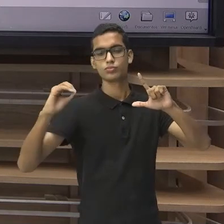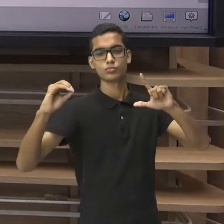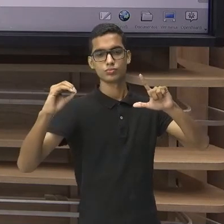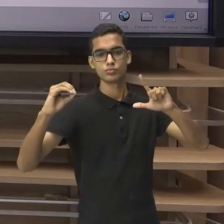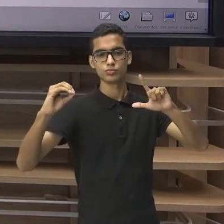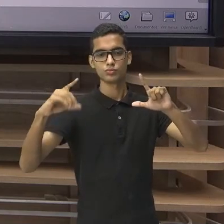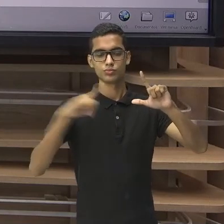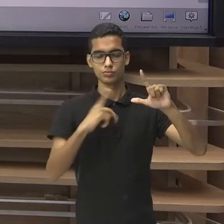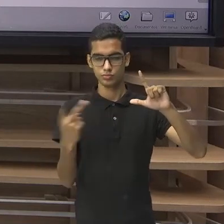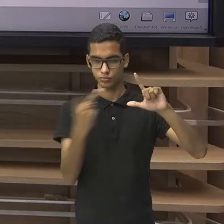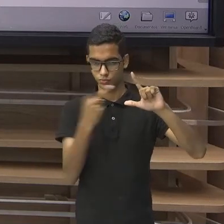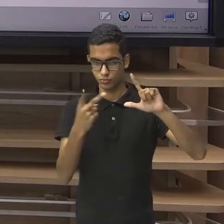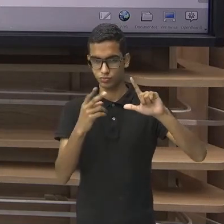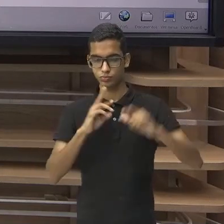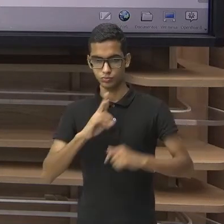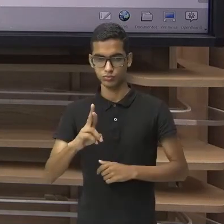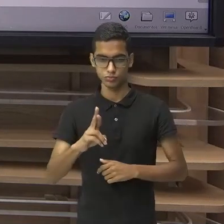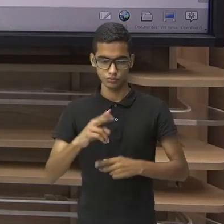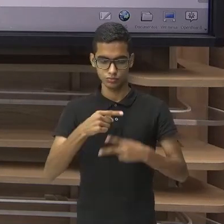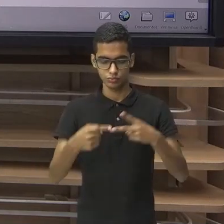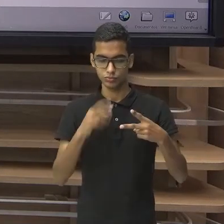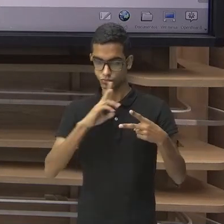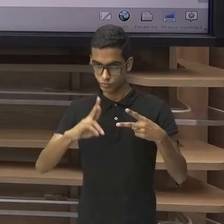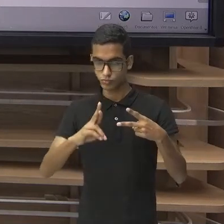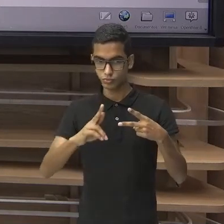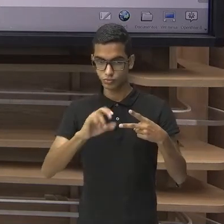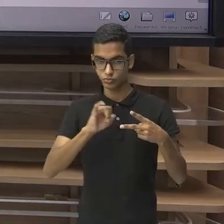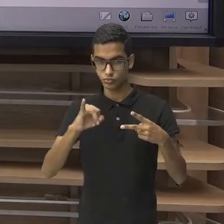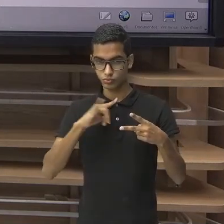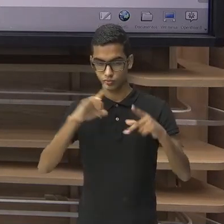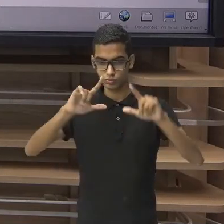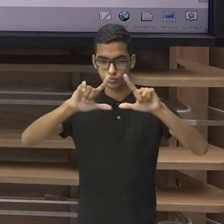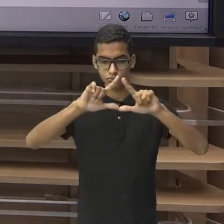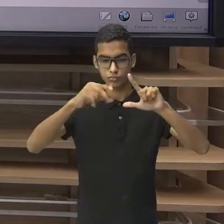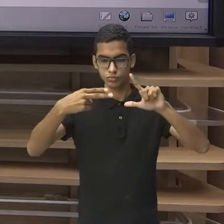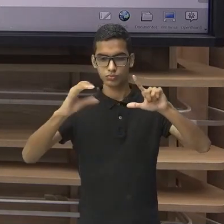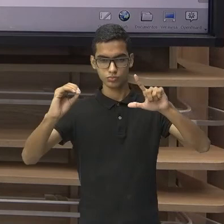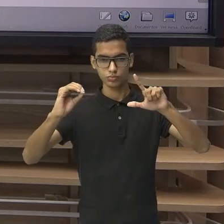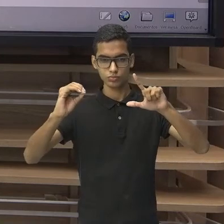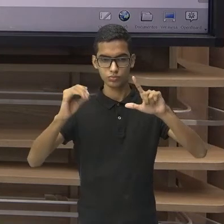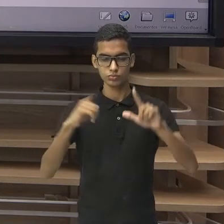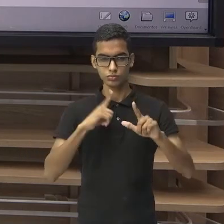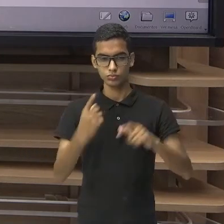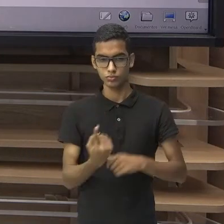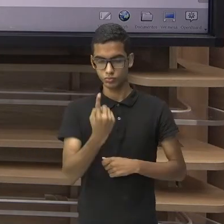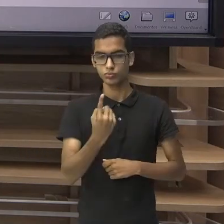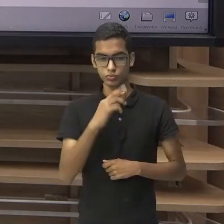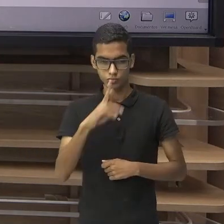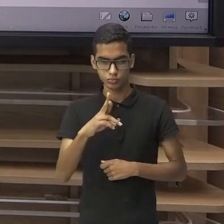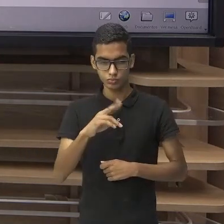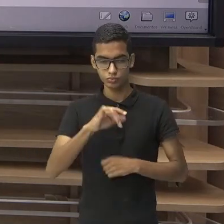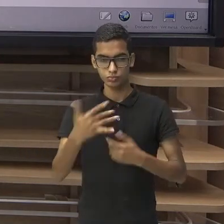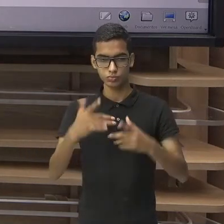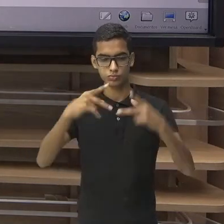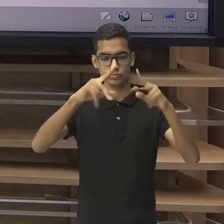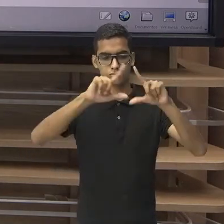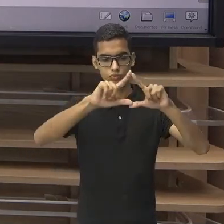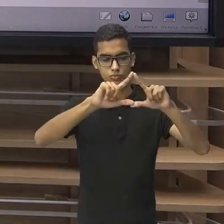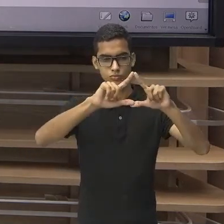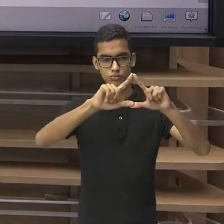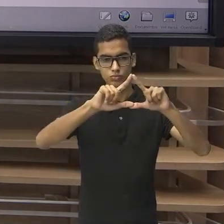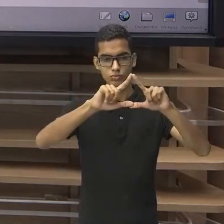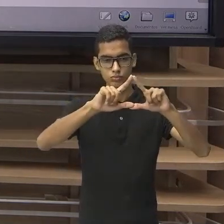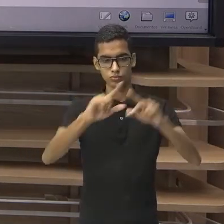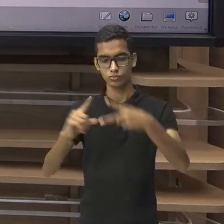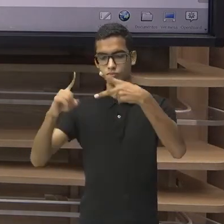Quando o delta for igual a zero, você terá apenas uma resposta, né? E quando o delta for menor do que zero, você não